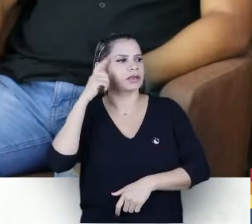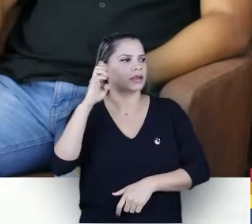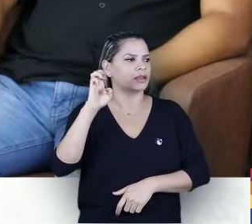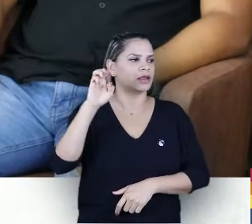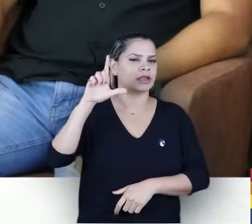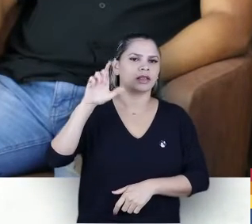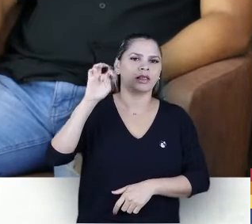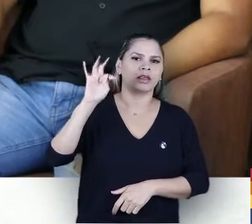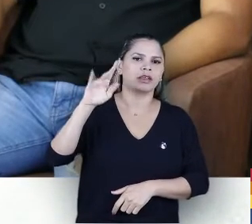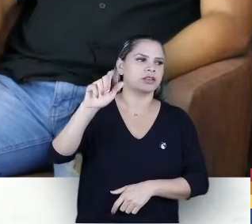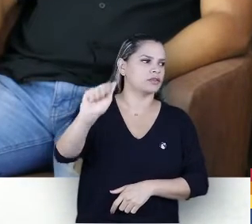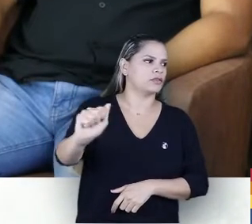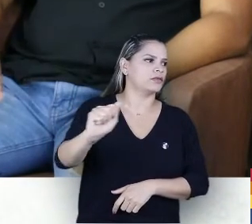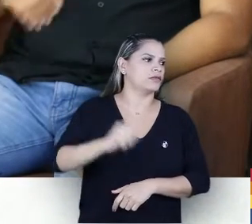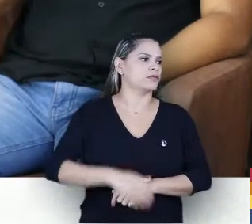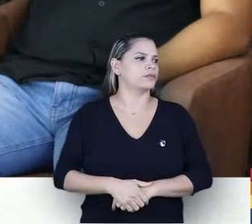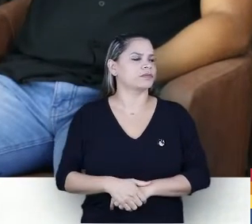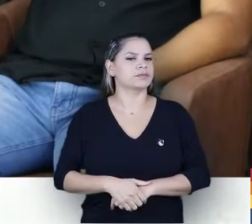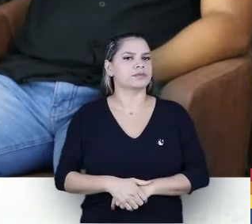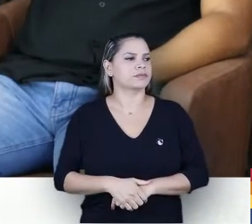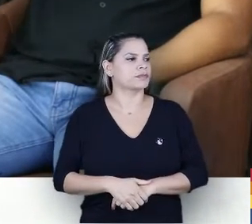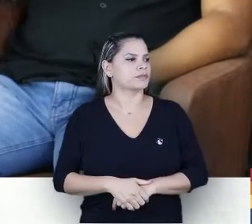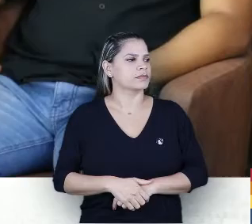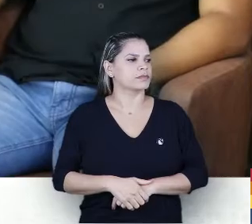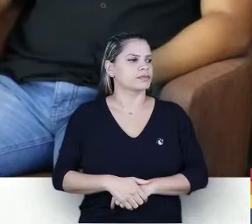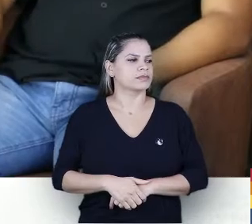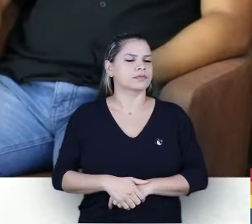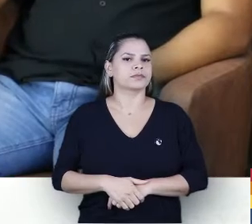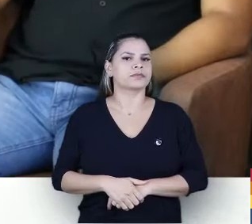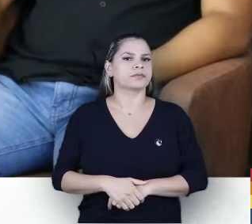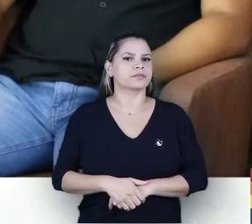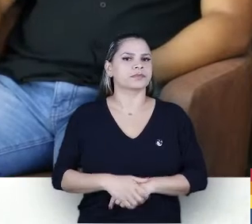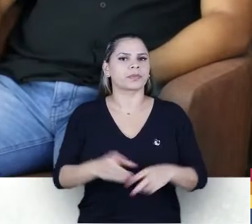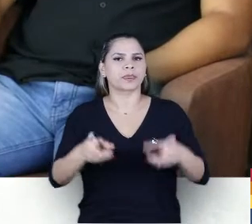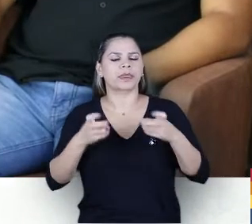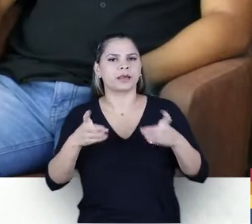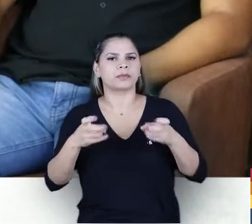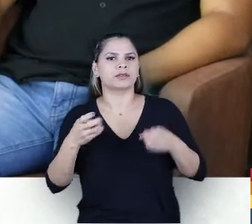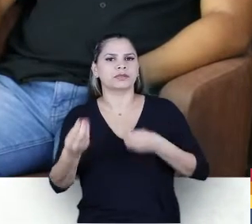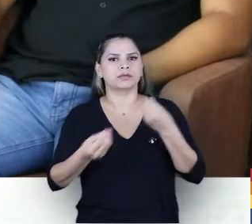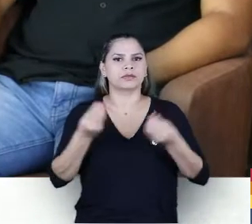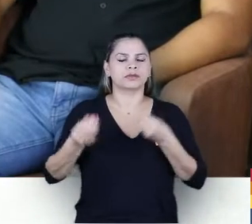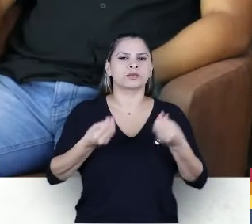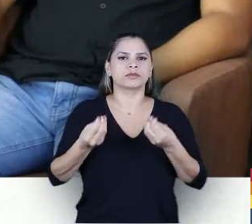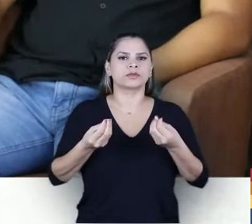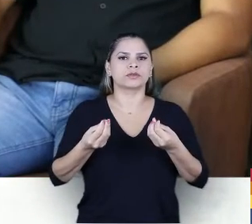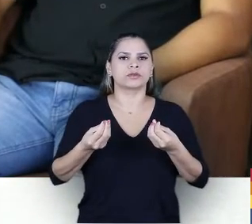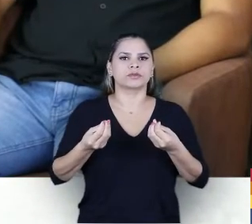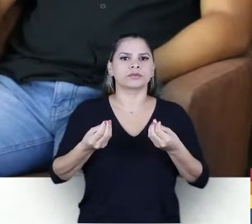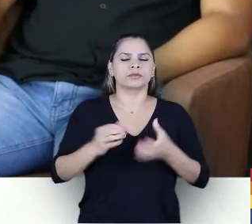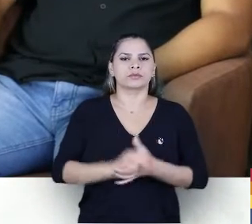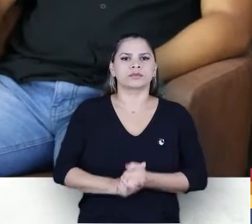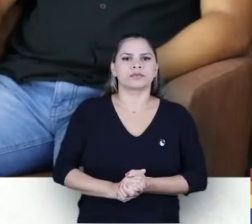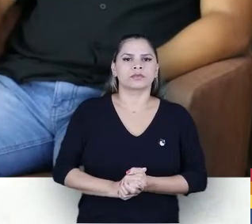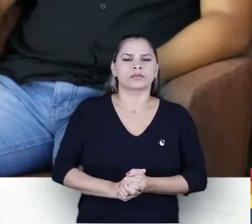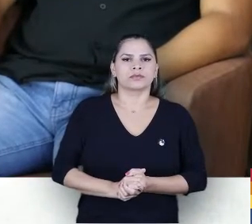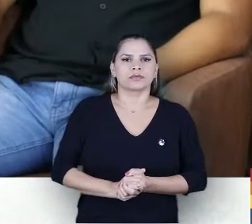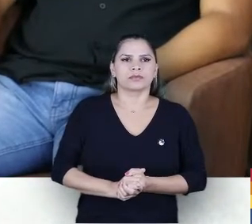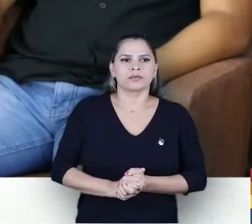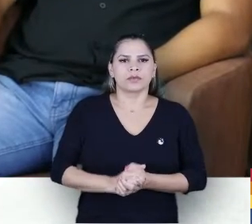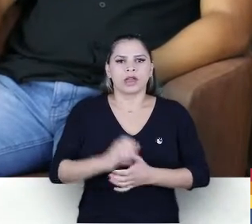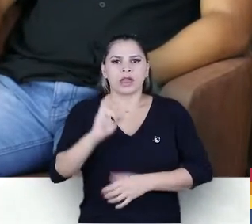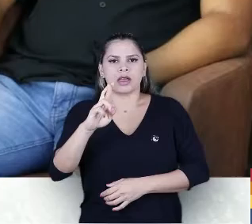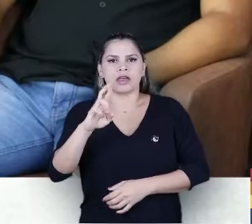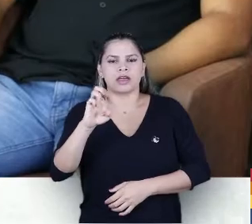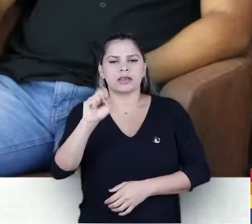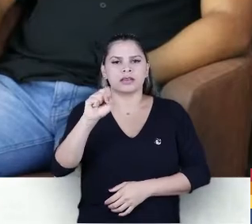uma das possibilidades, né? É de você, no primeiro momento, vamos pensar na eletiva, ou em conversa com outros professores, né? Eu